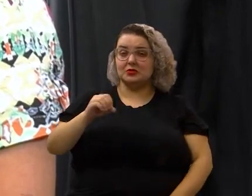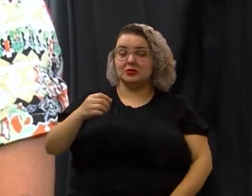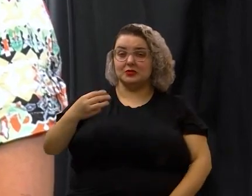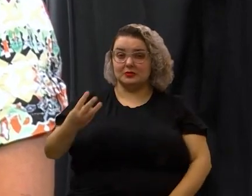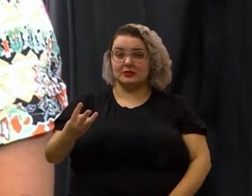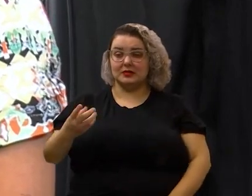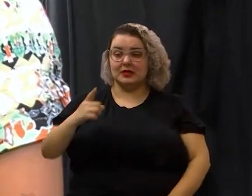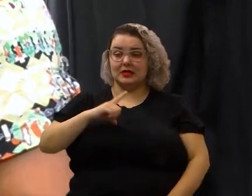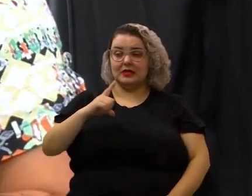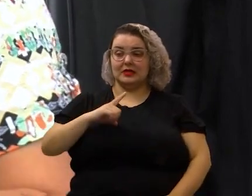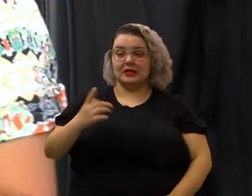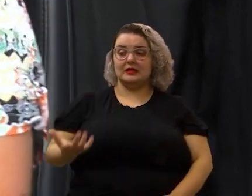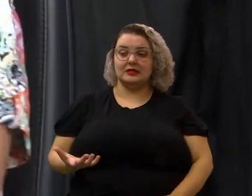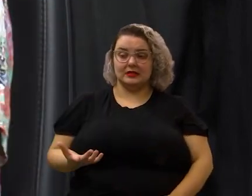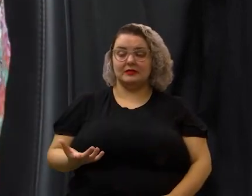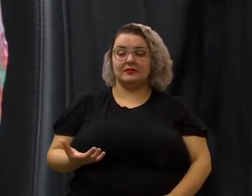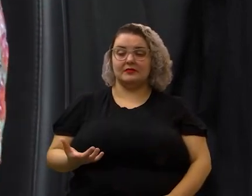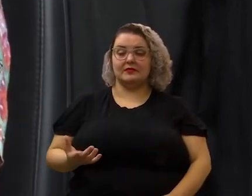ocupação na